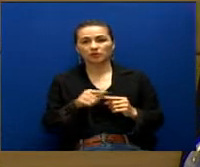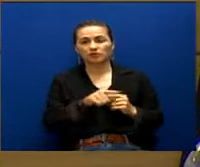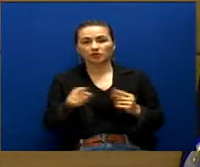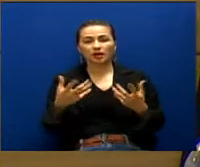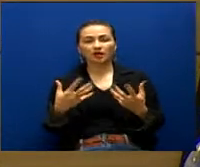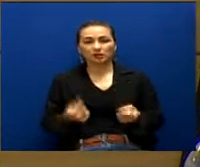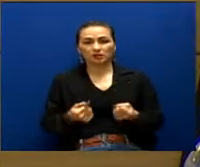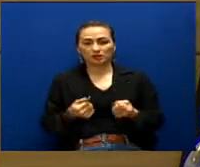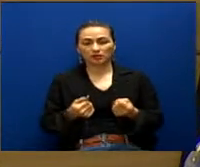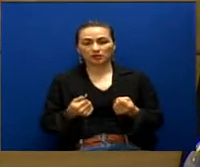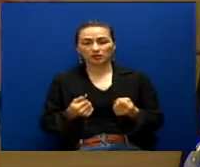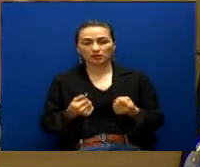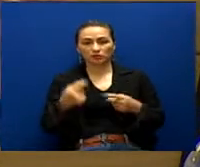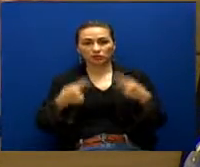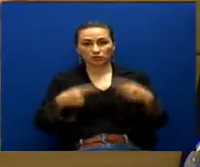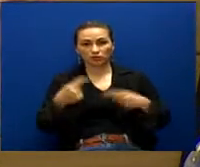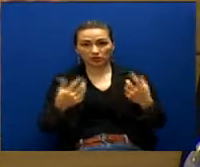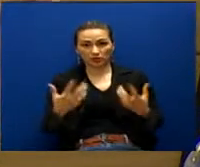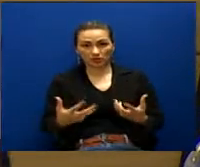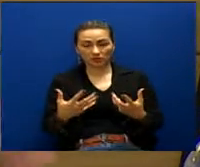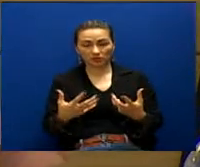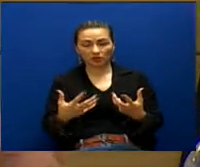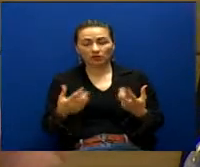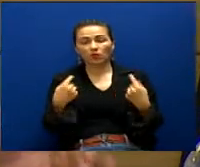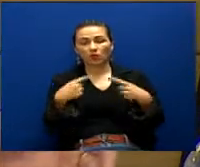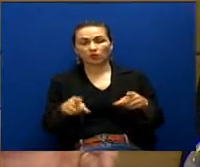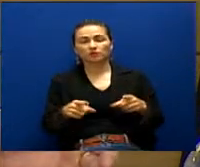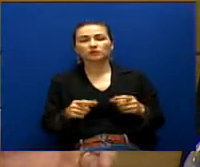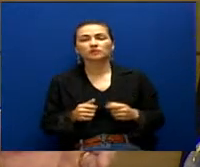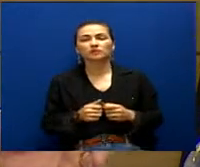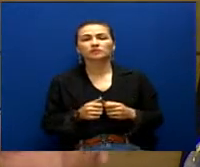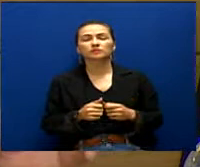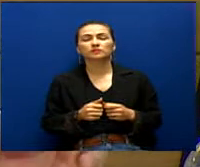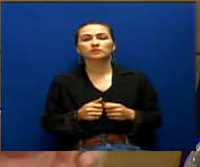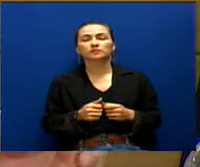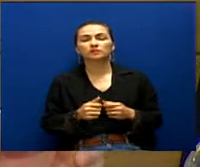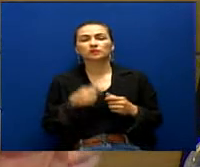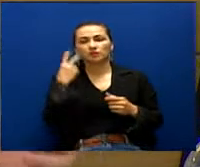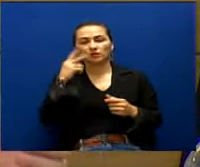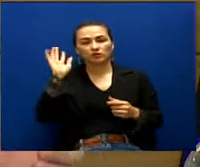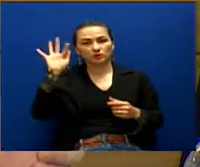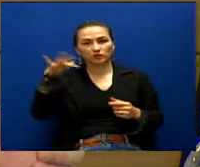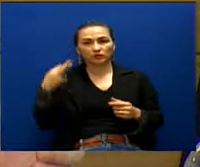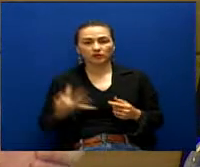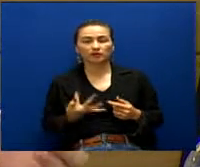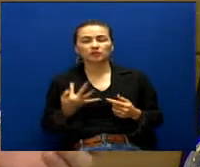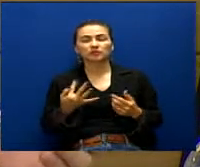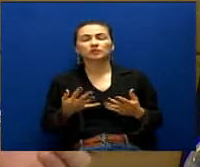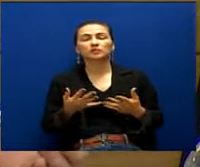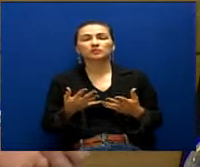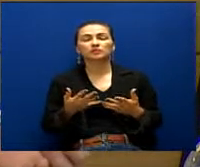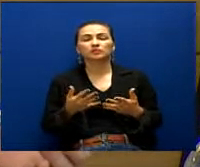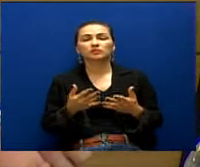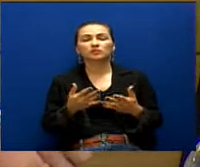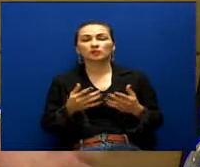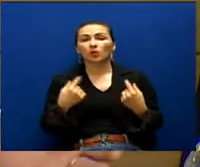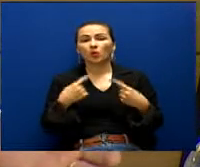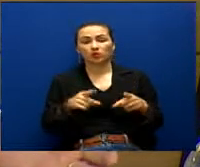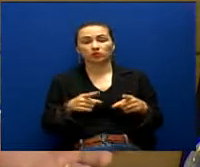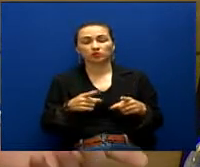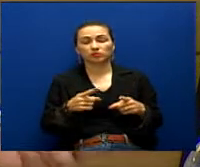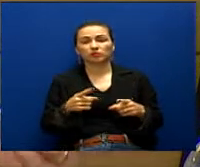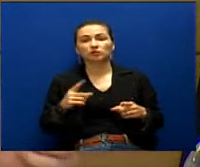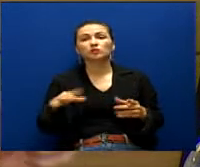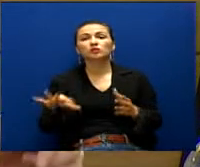permaneçam como estão, os que não concordam se manifestem. Com voto contrário da vereadora Fernanda, então fica aprovada a votação em bloco. Então